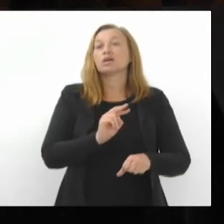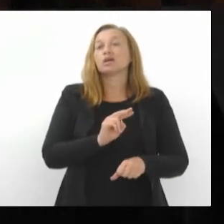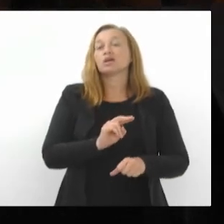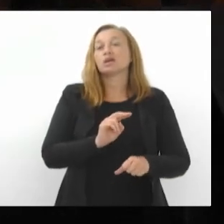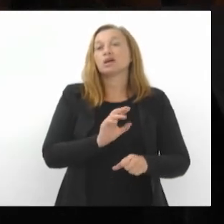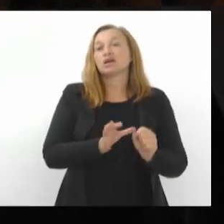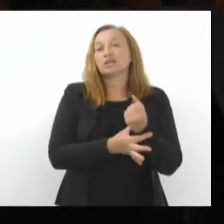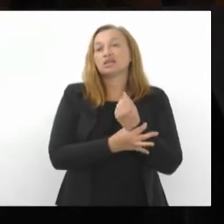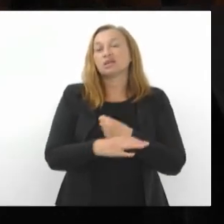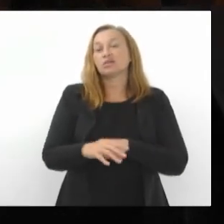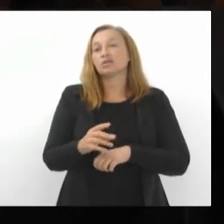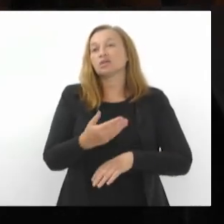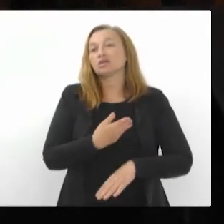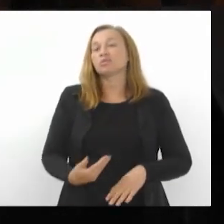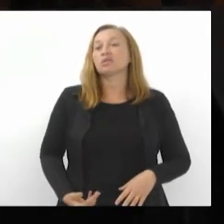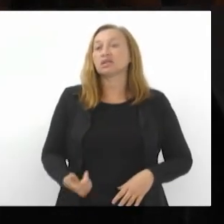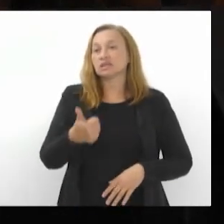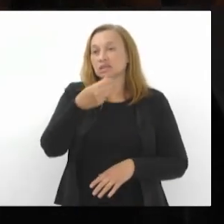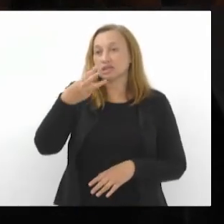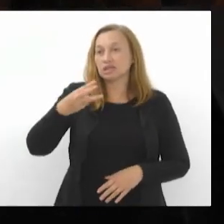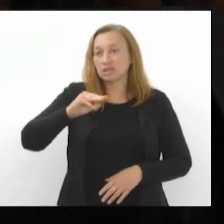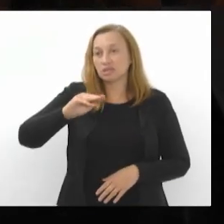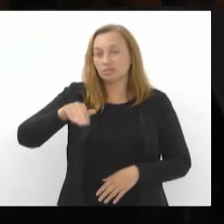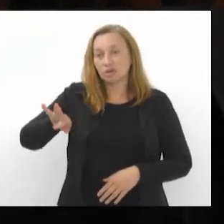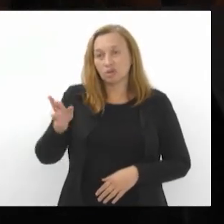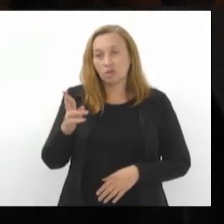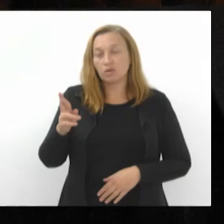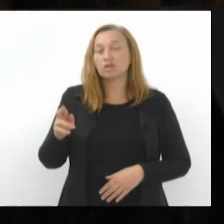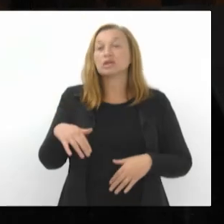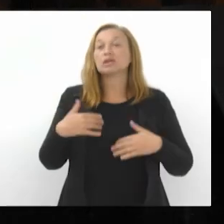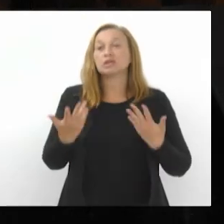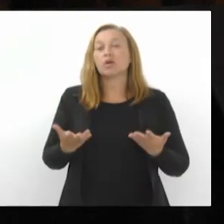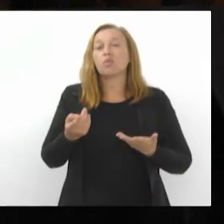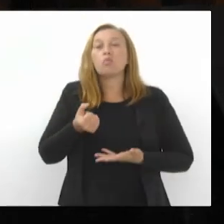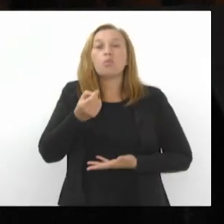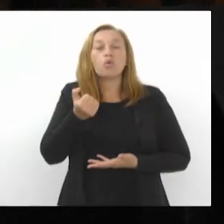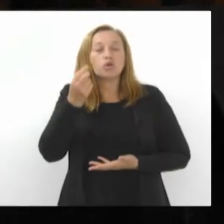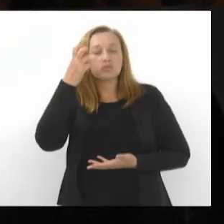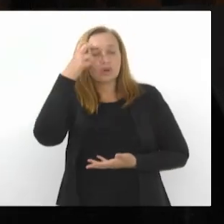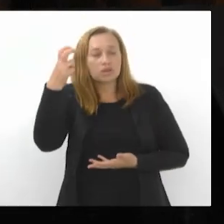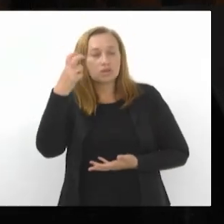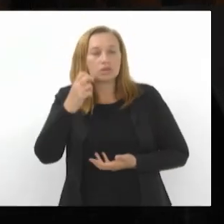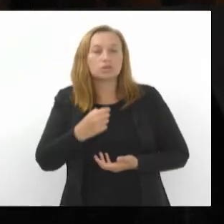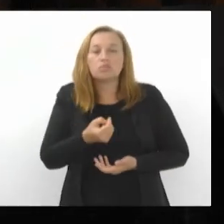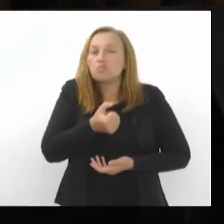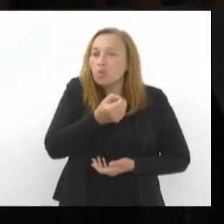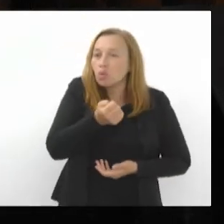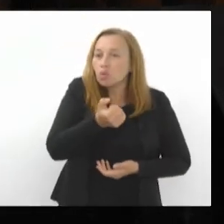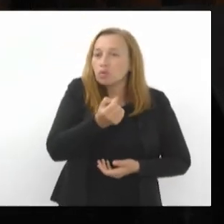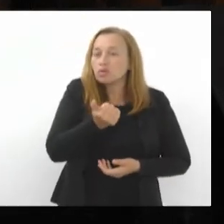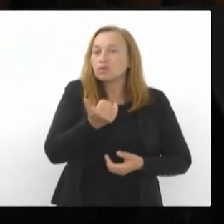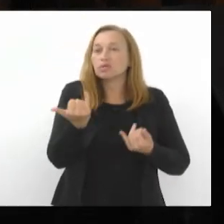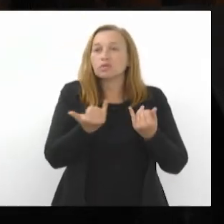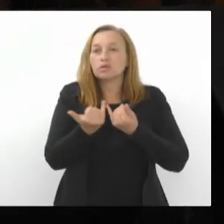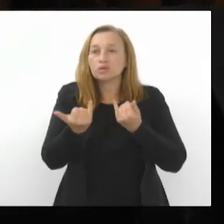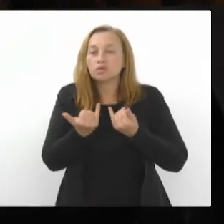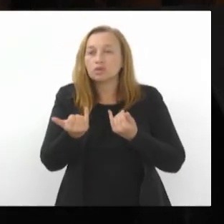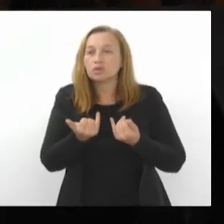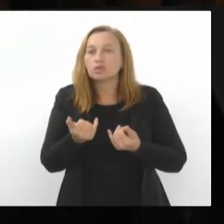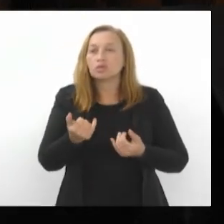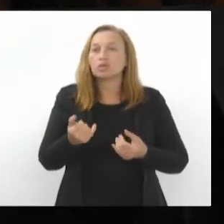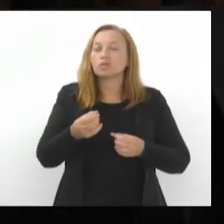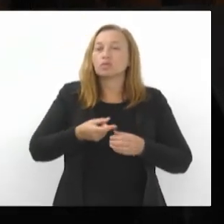quase 13 bilhões. Ou seja, pouquíssimo para a inteligência, pouquíssimo para a informação e para